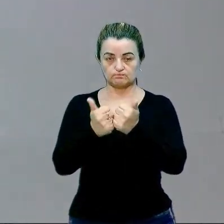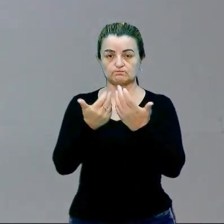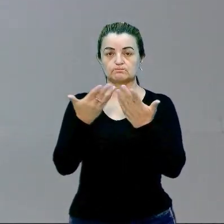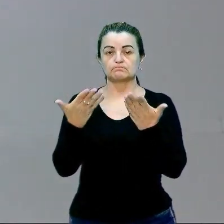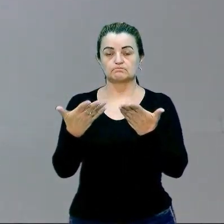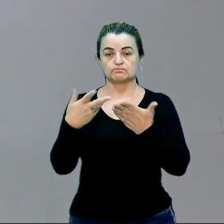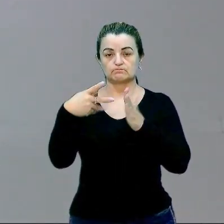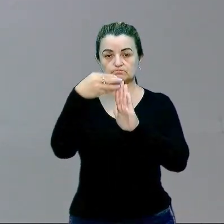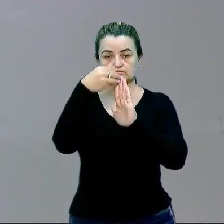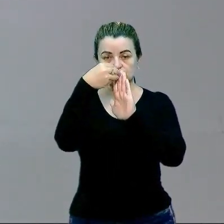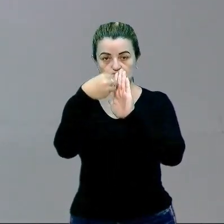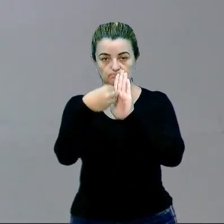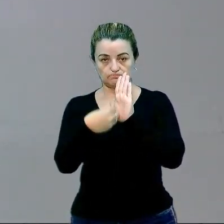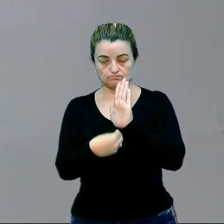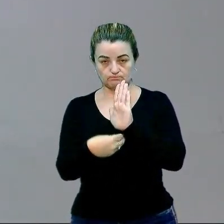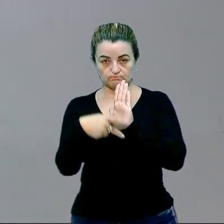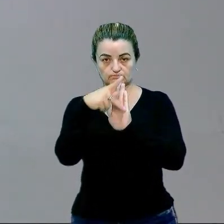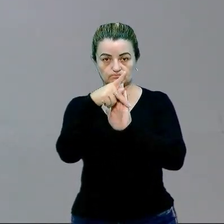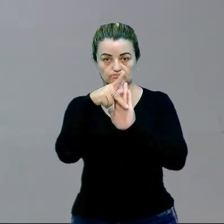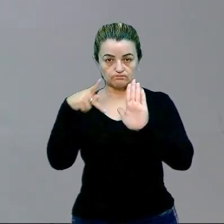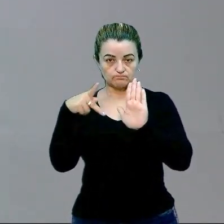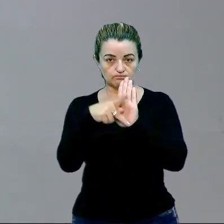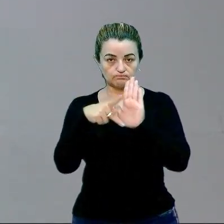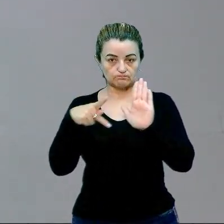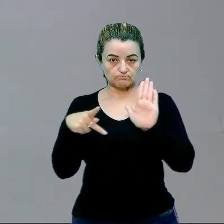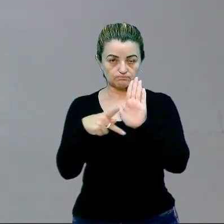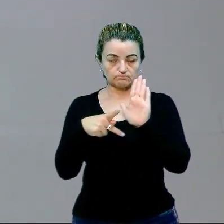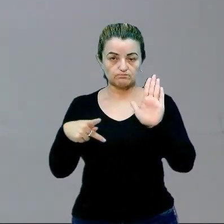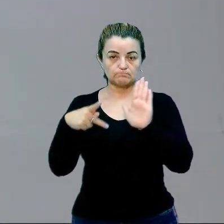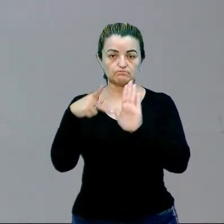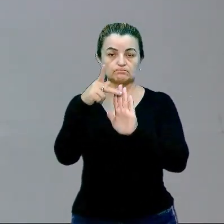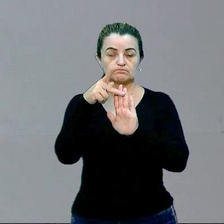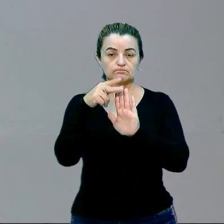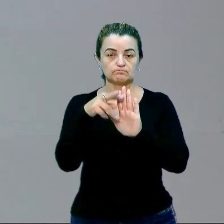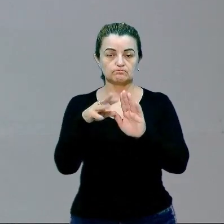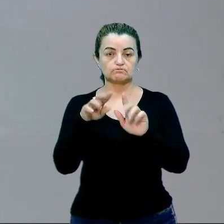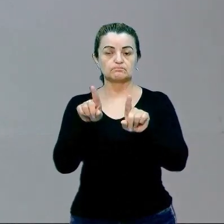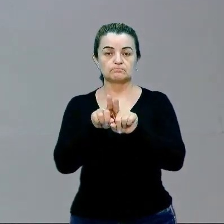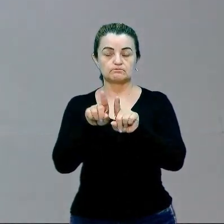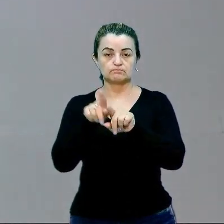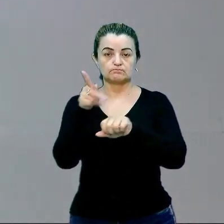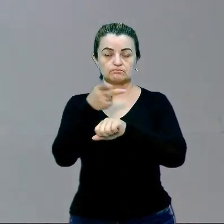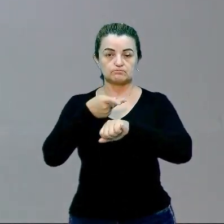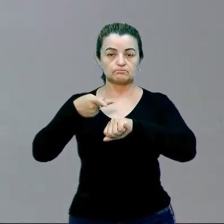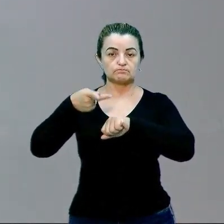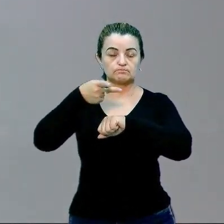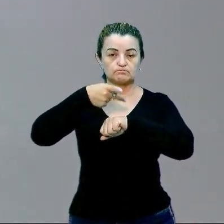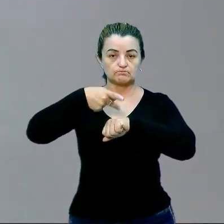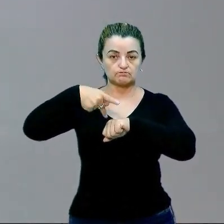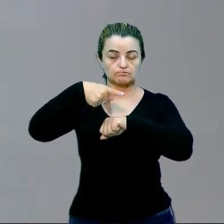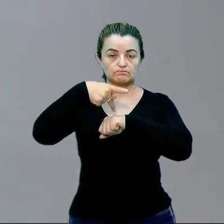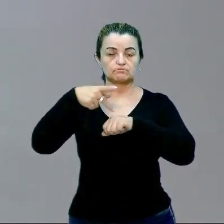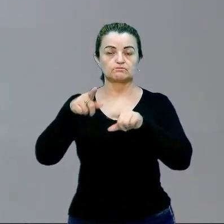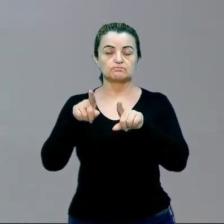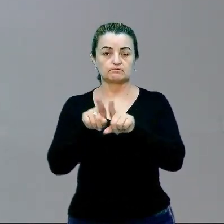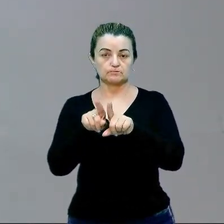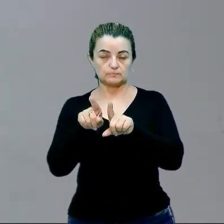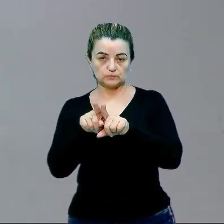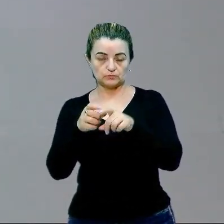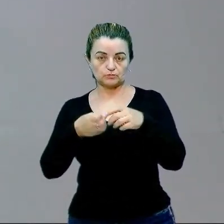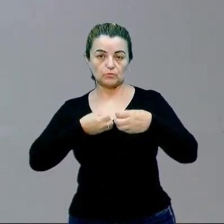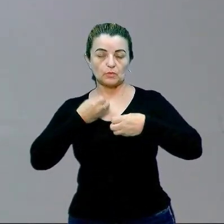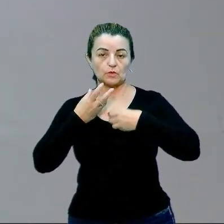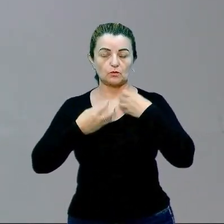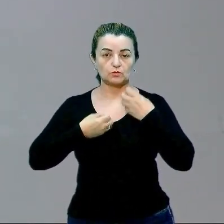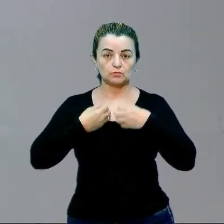prosa, quer dizer, o texto escrito organizado em parágrafos, bonitinho, quanto na poesia, na versificação, o texto